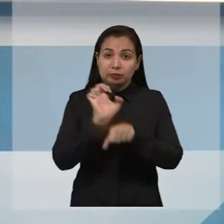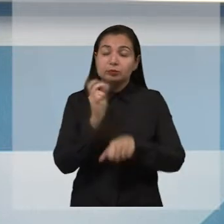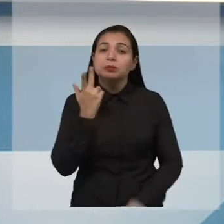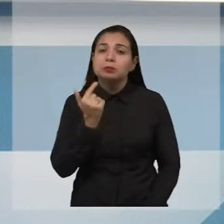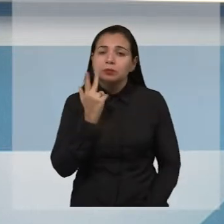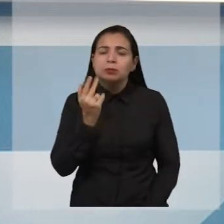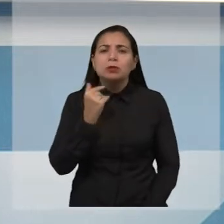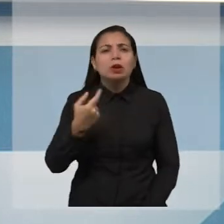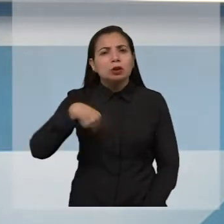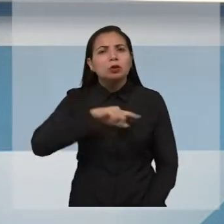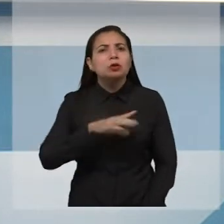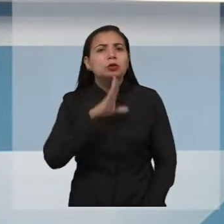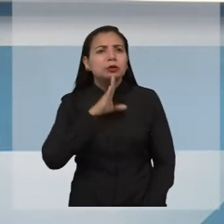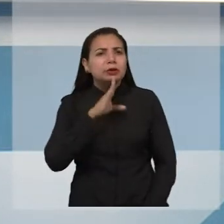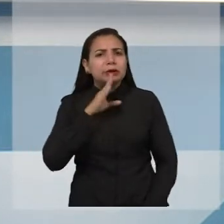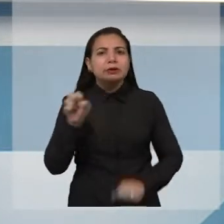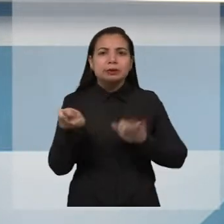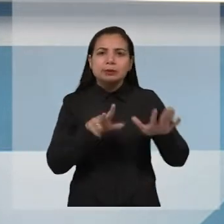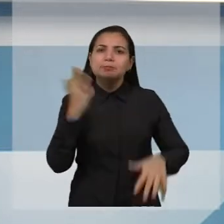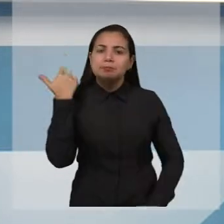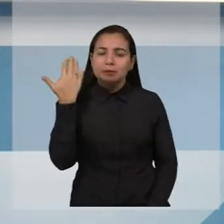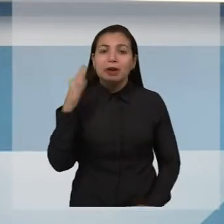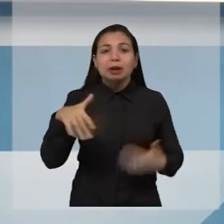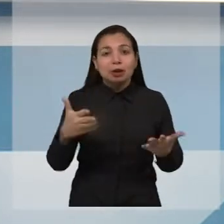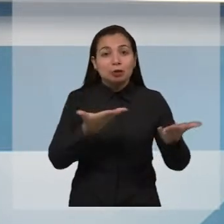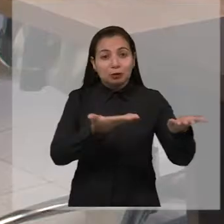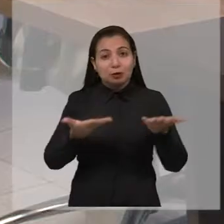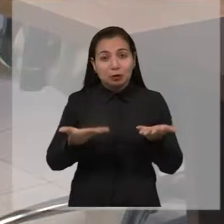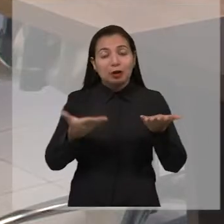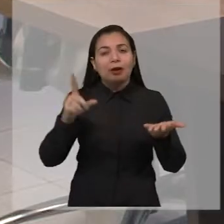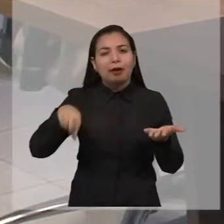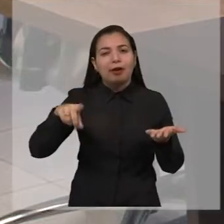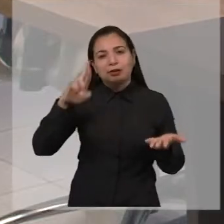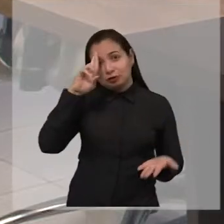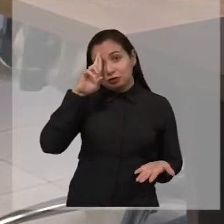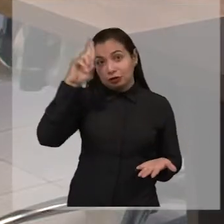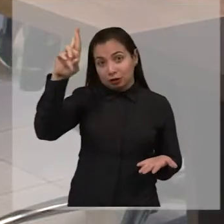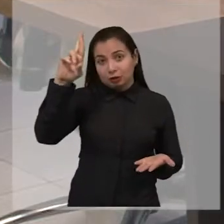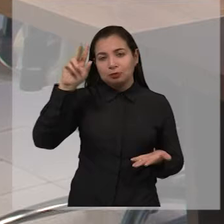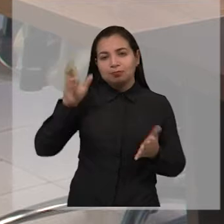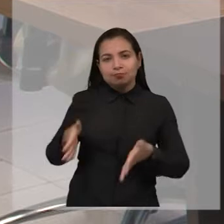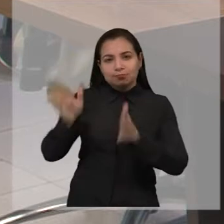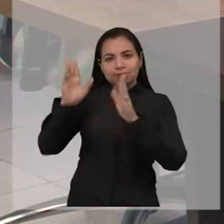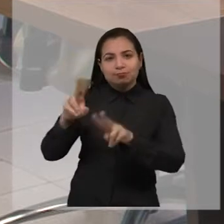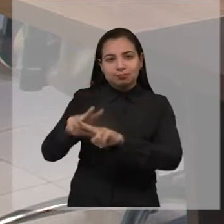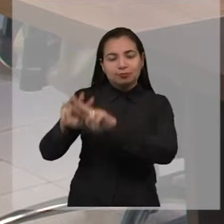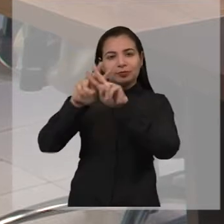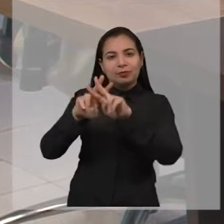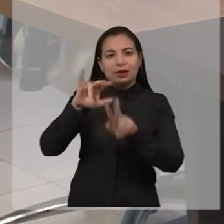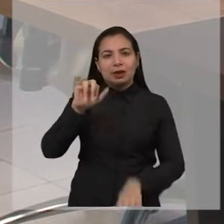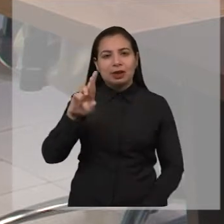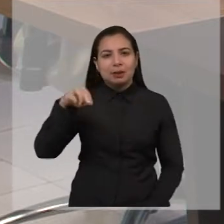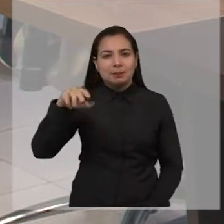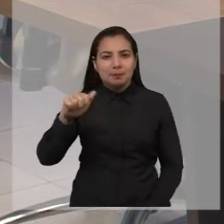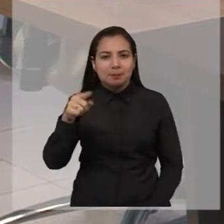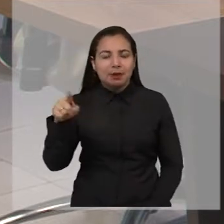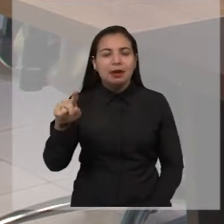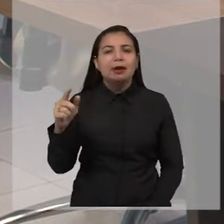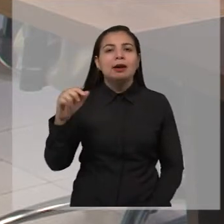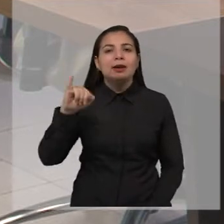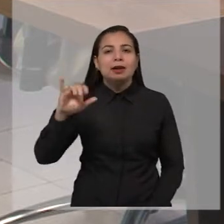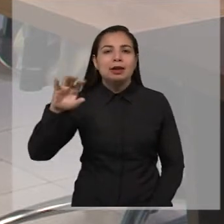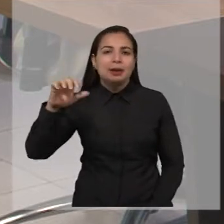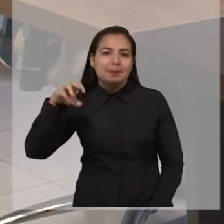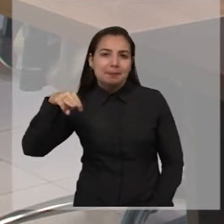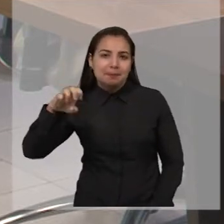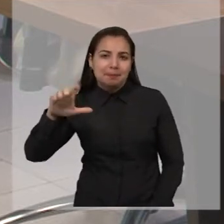que conhecemos na semana que passou. E para isso trouxemos aqui como convidada a dirigente da unidade prisional Irmã Imelda, a doutora